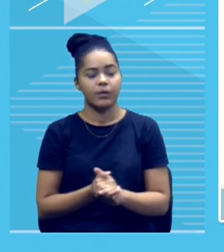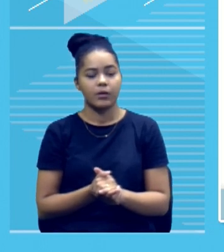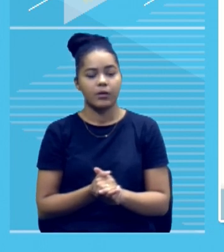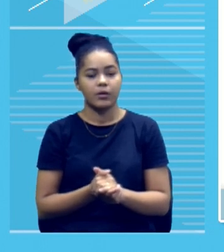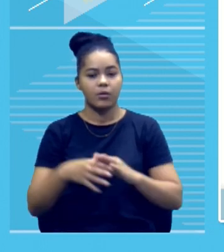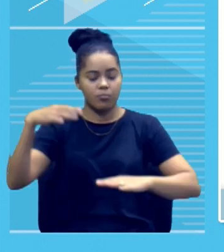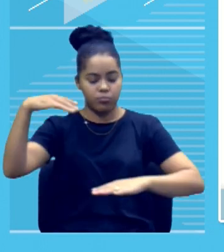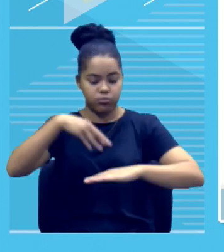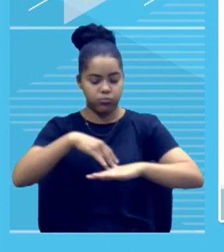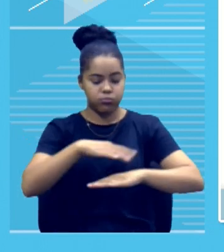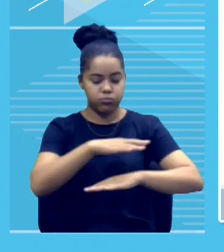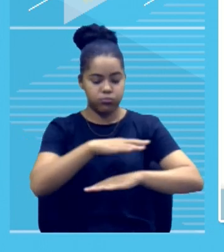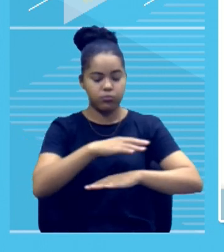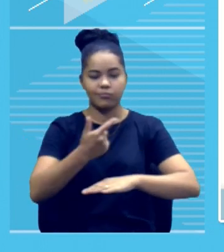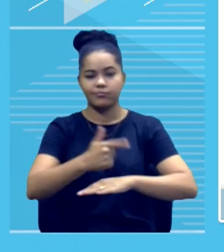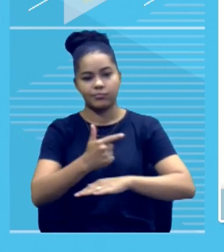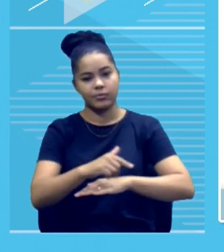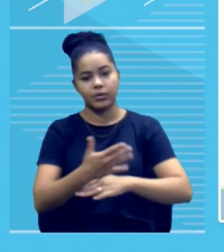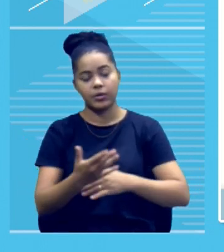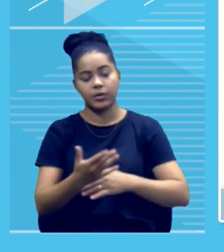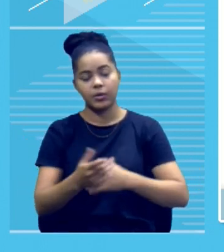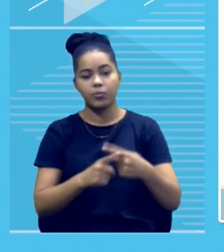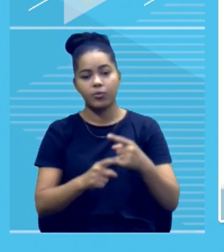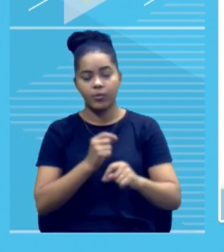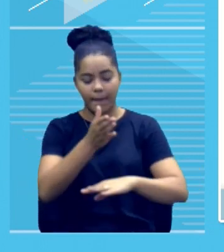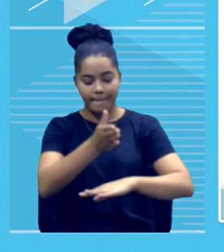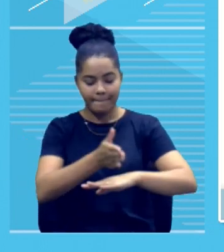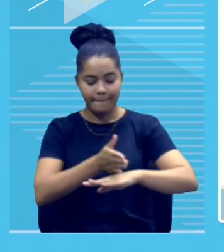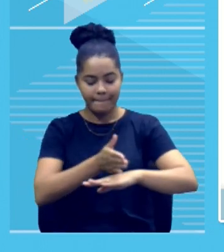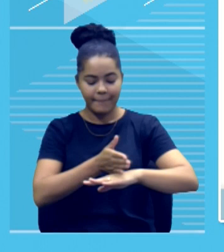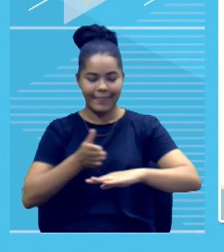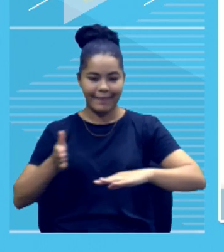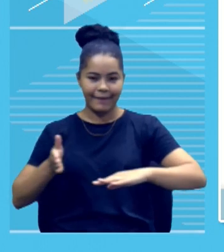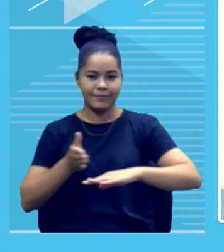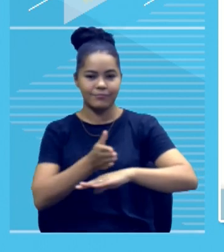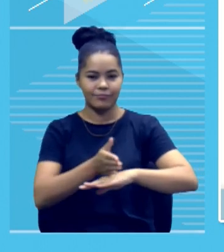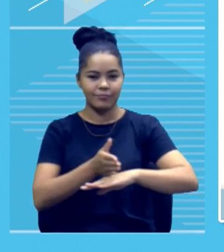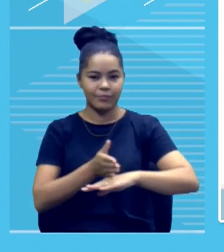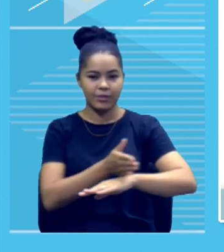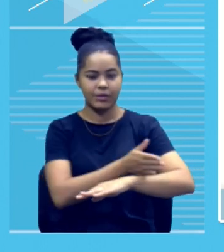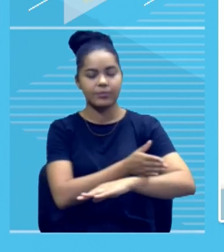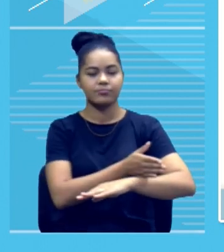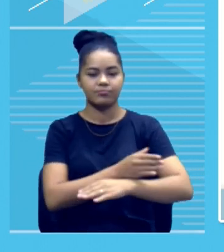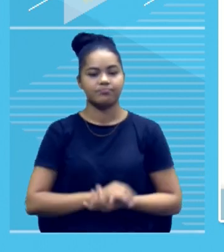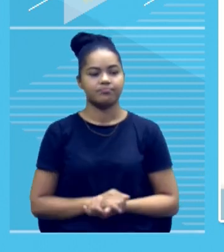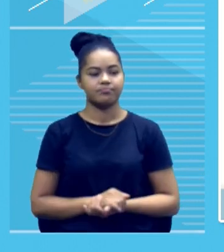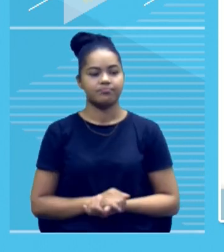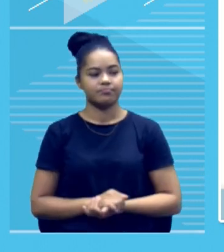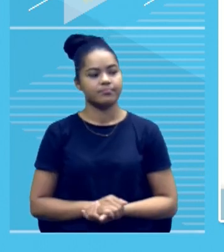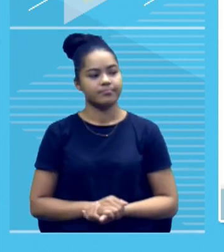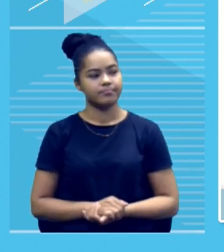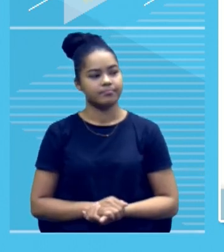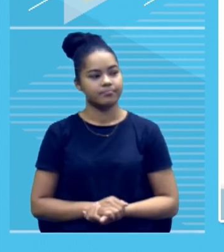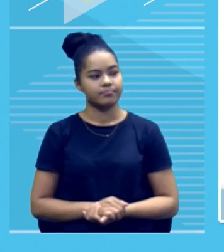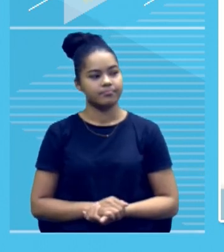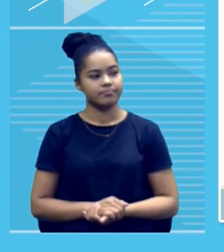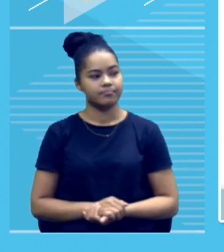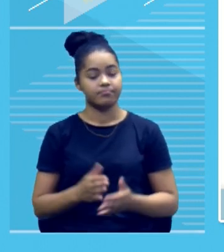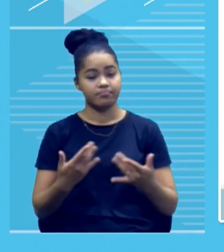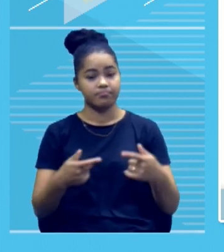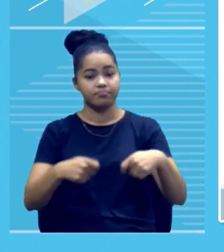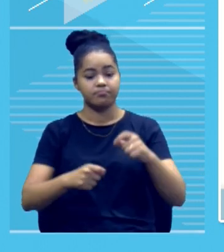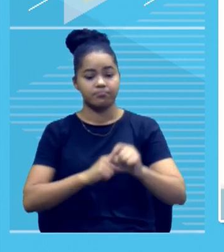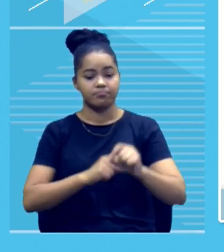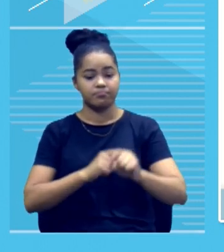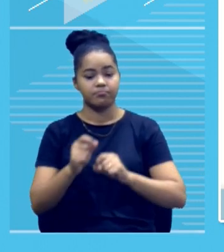polarizada, certo? Porque os desvios são 50% de destrose e 50% de levógeno. E nós vamos precisar. Ele vai pedir os números